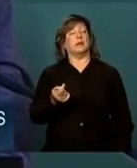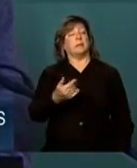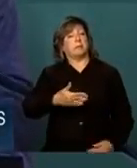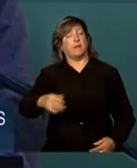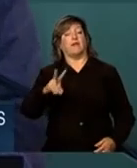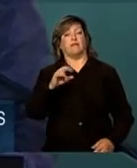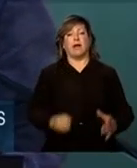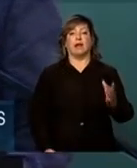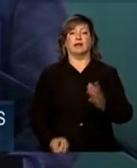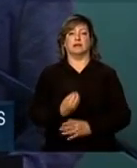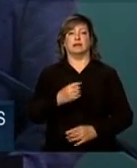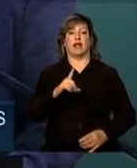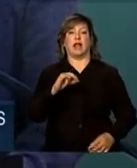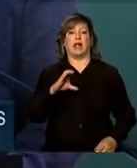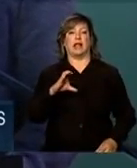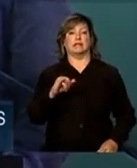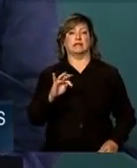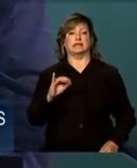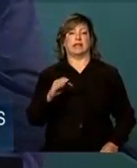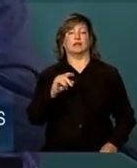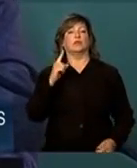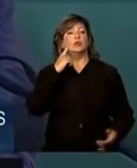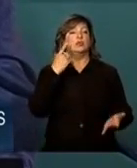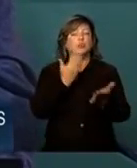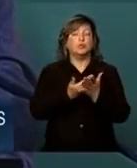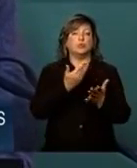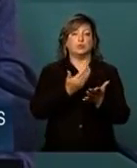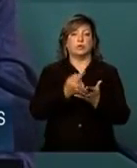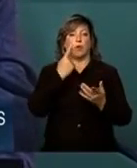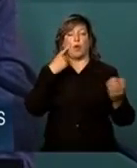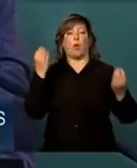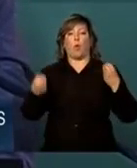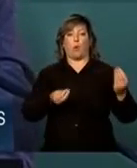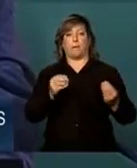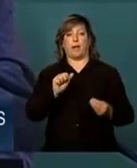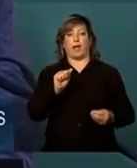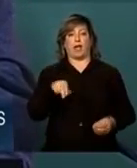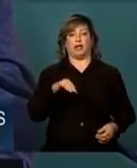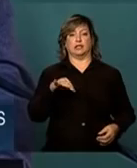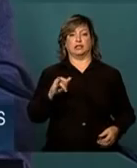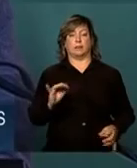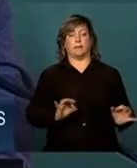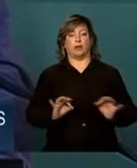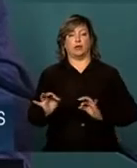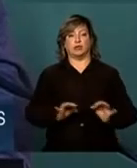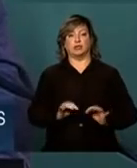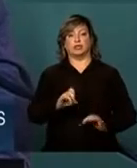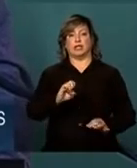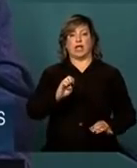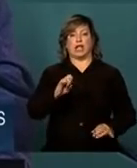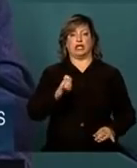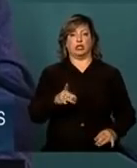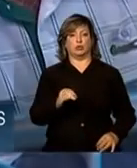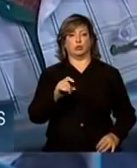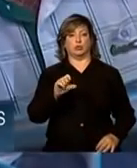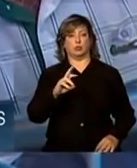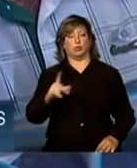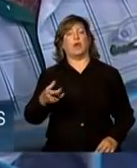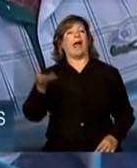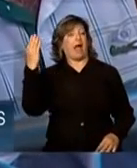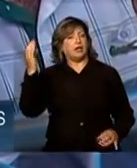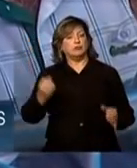a licitação dos estudos de viabilidade anteprojeto do Eixo Sul. Esse estudo foi lançado anteriormente, tivemos